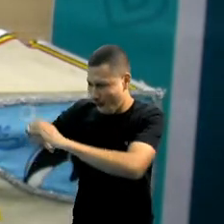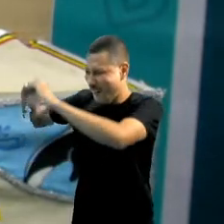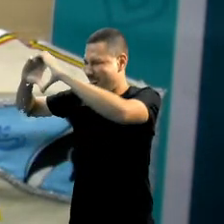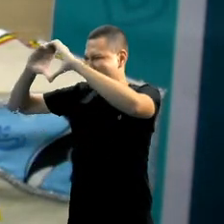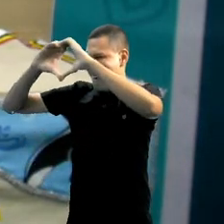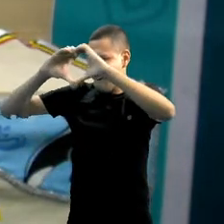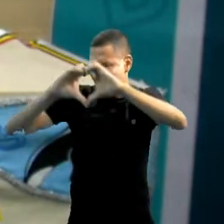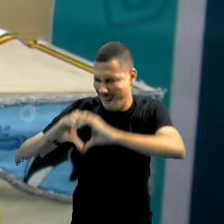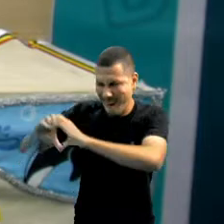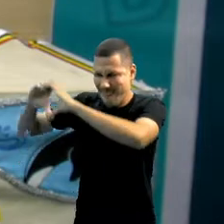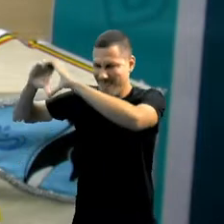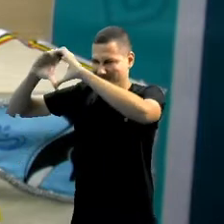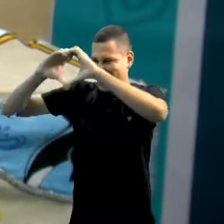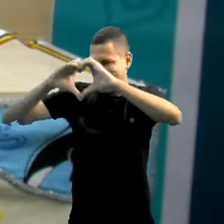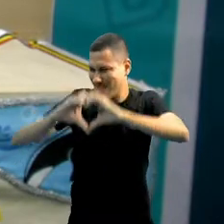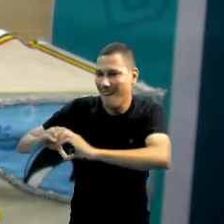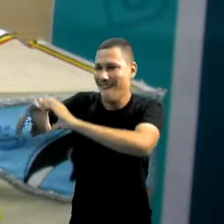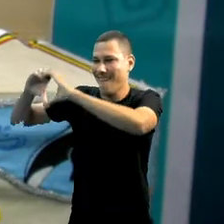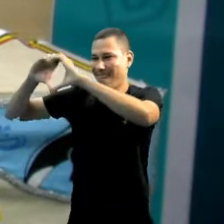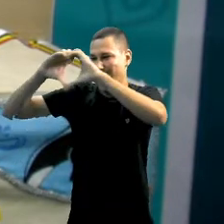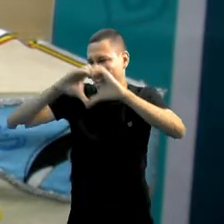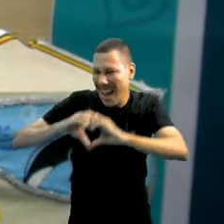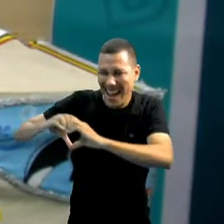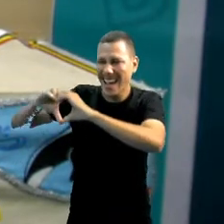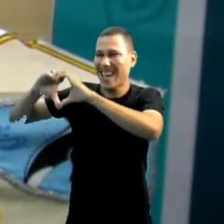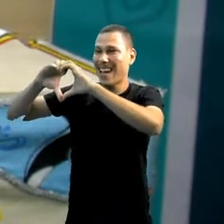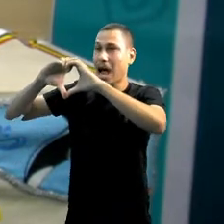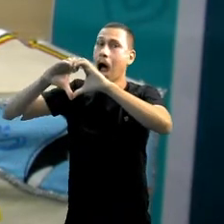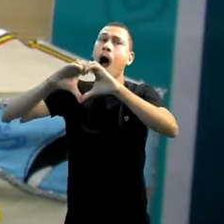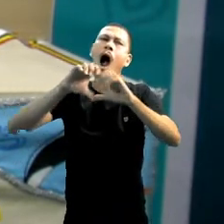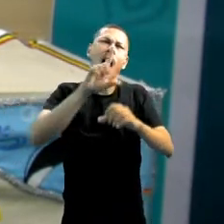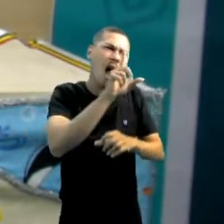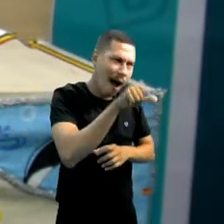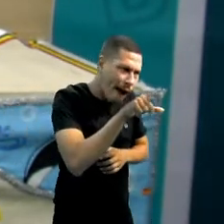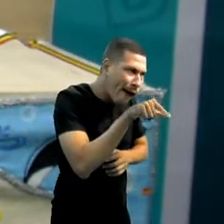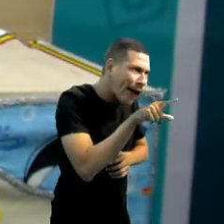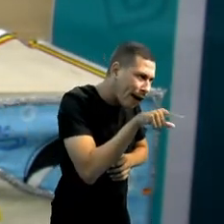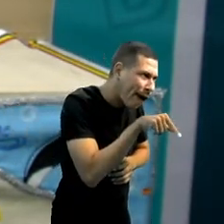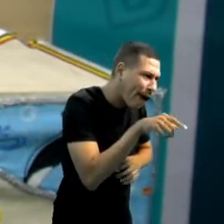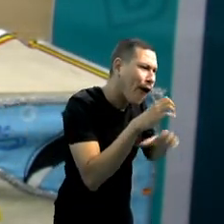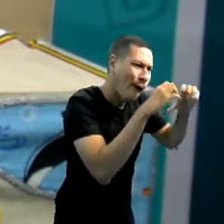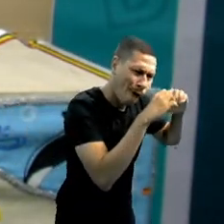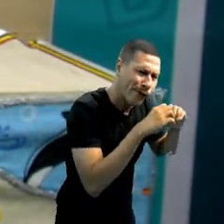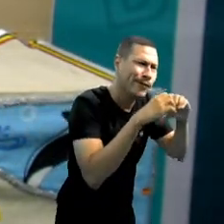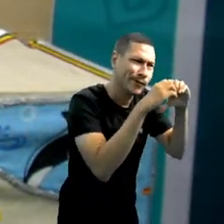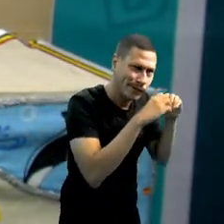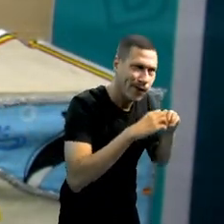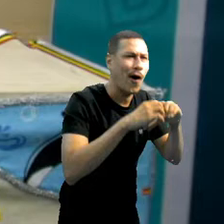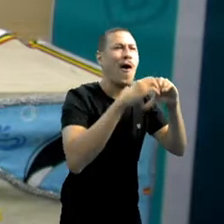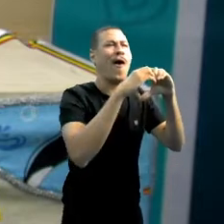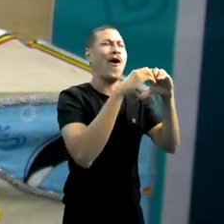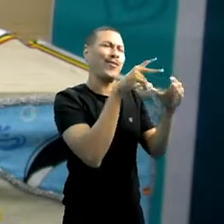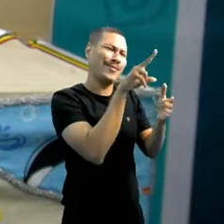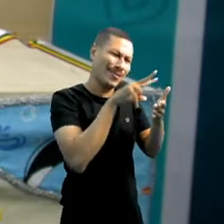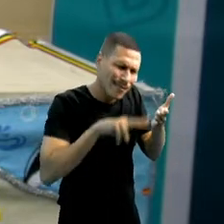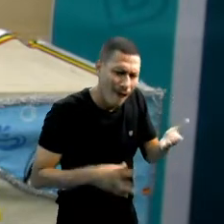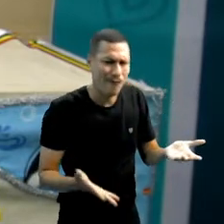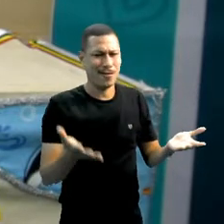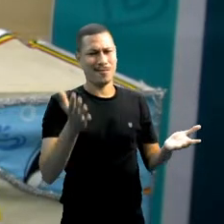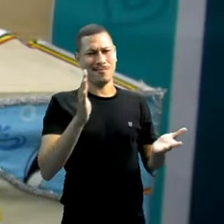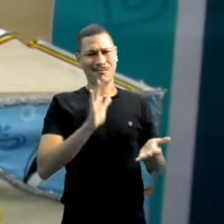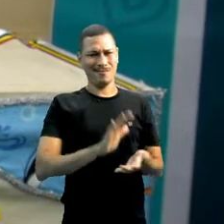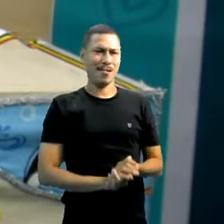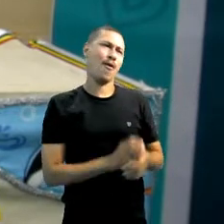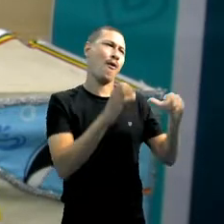Corações de montão. Ah, coração. Corações,